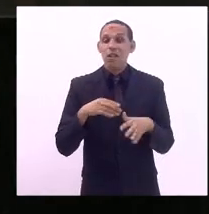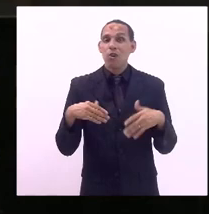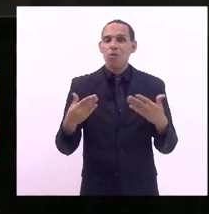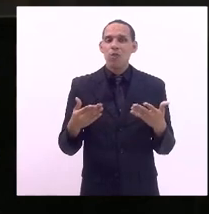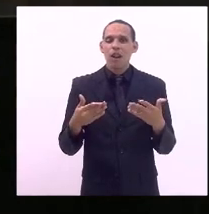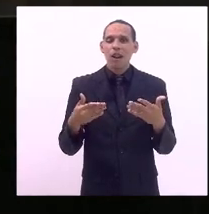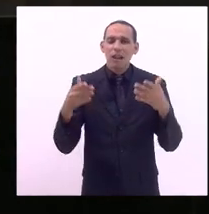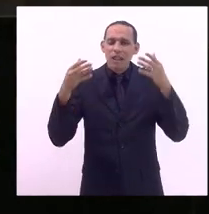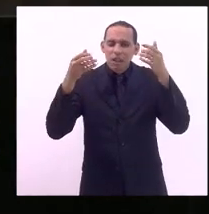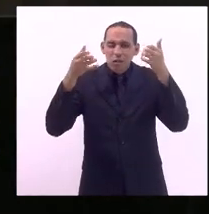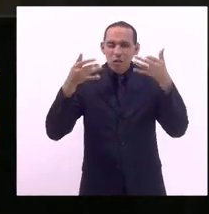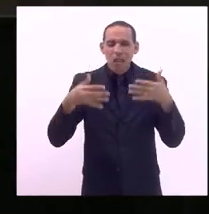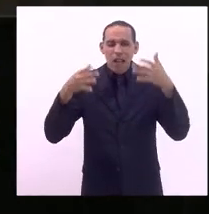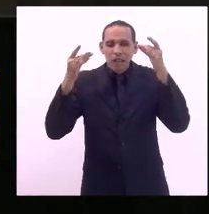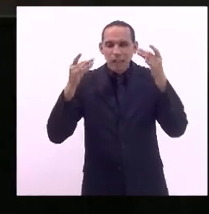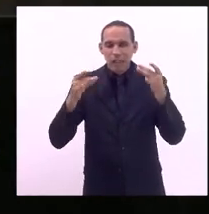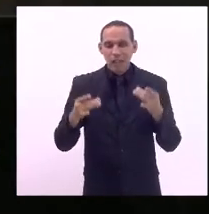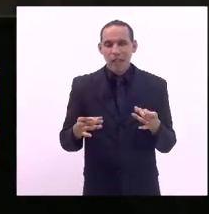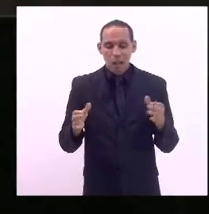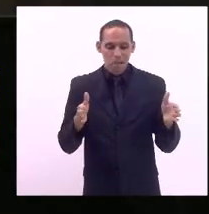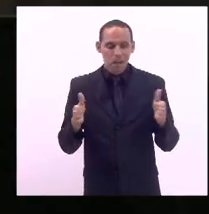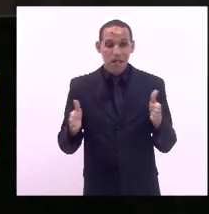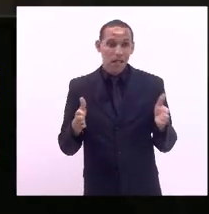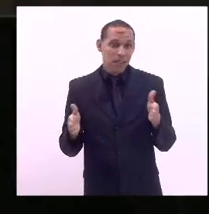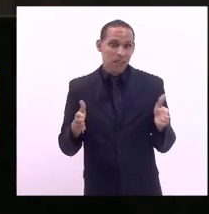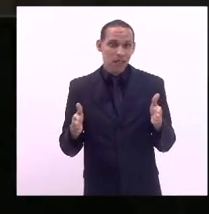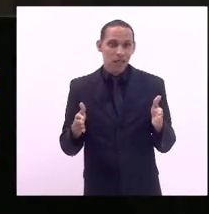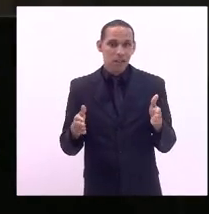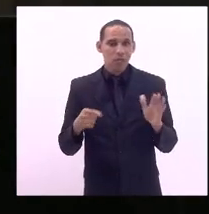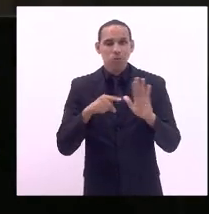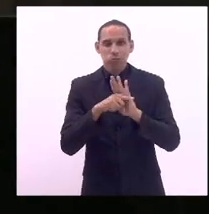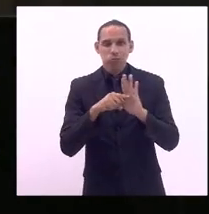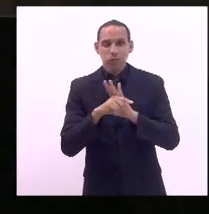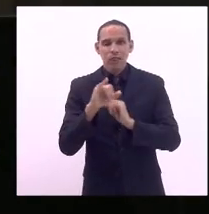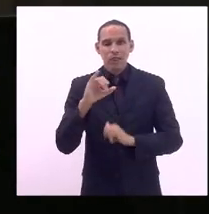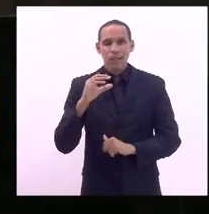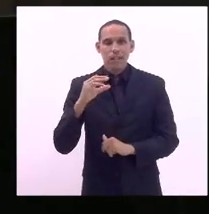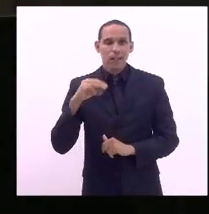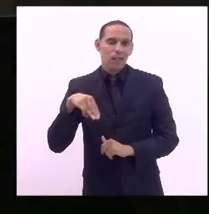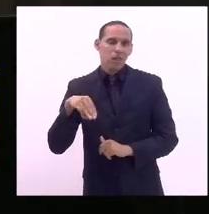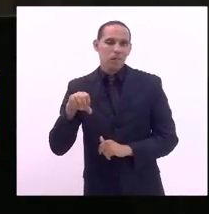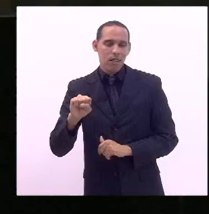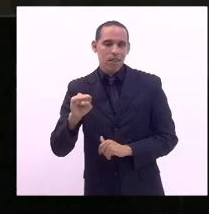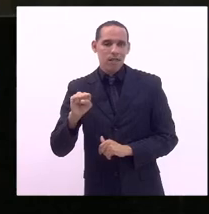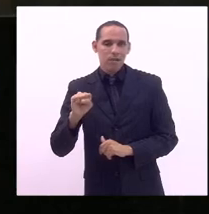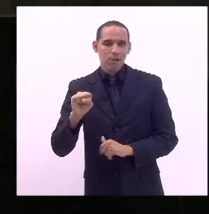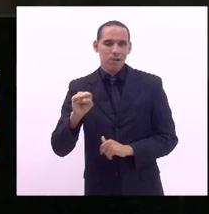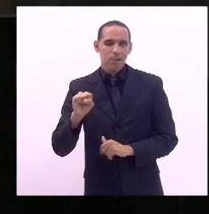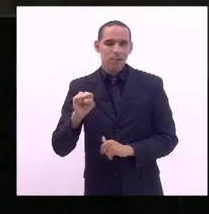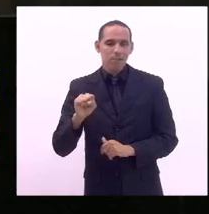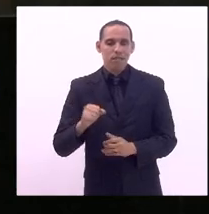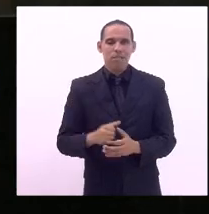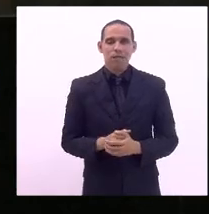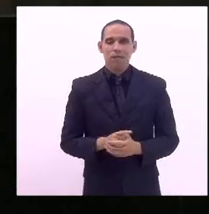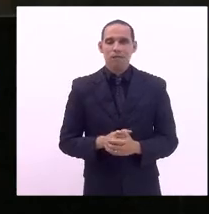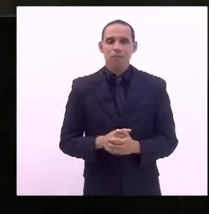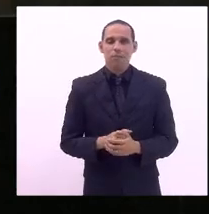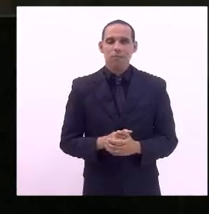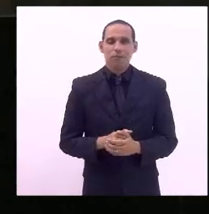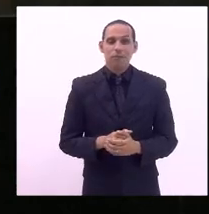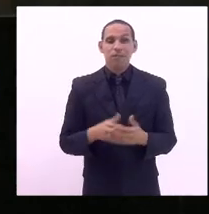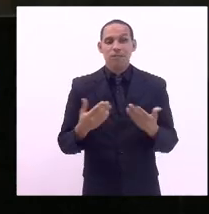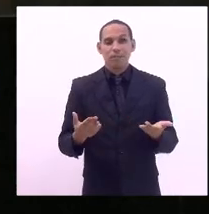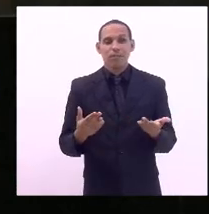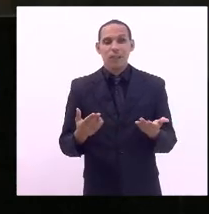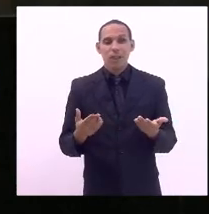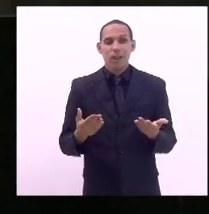com relação ao período de apuração do ICMS, que consiste na renúncia